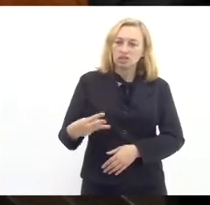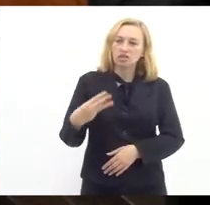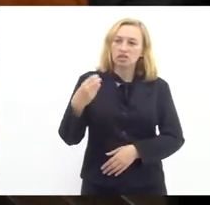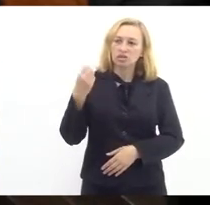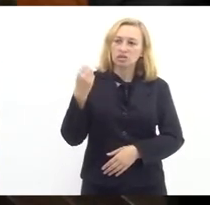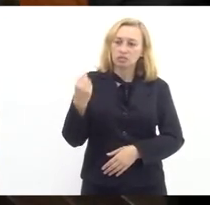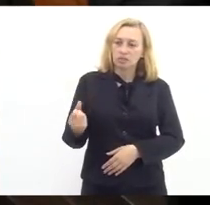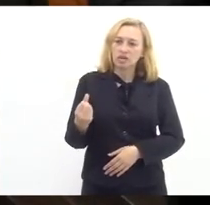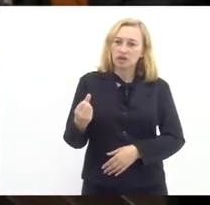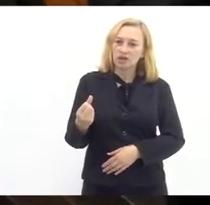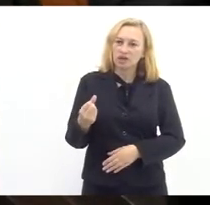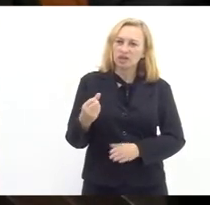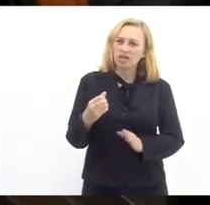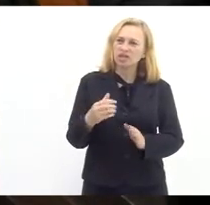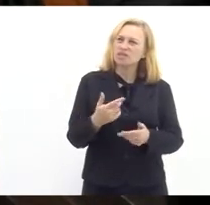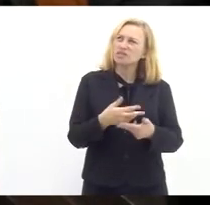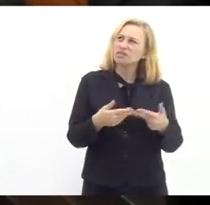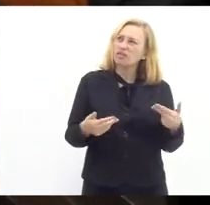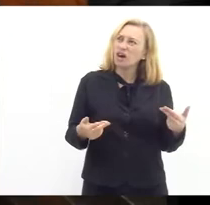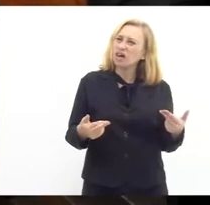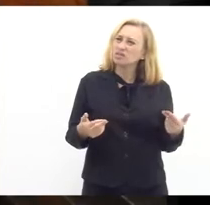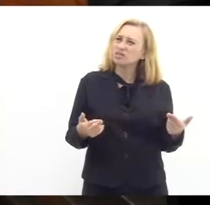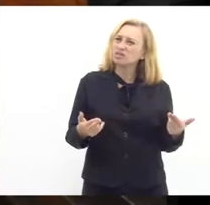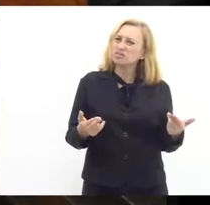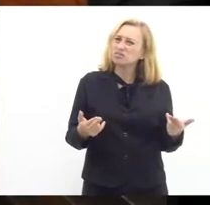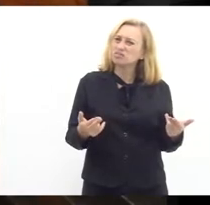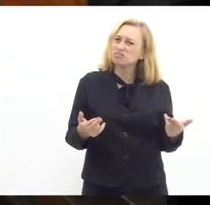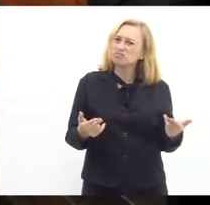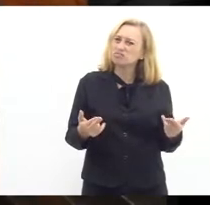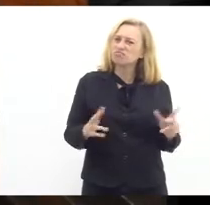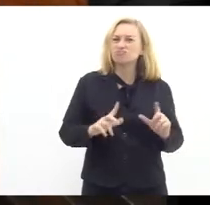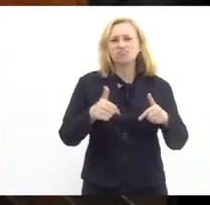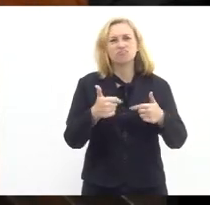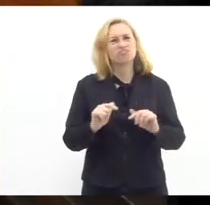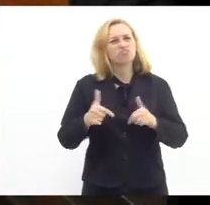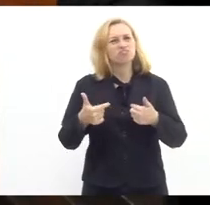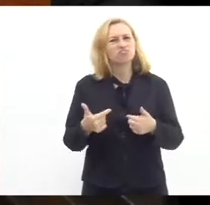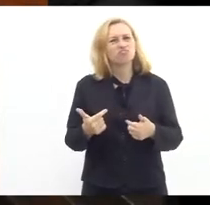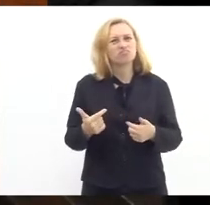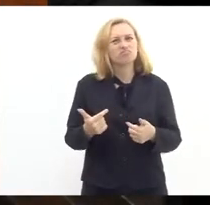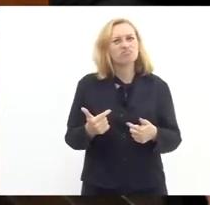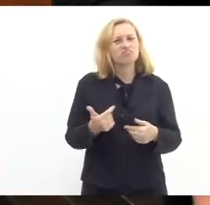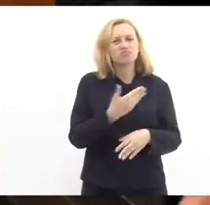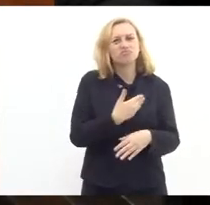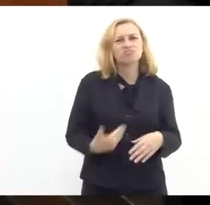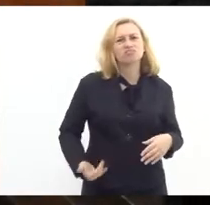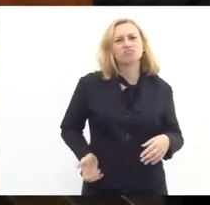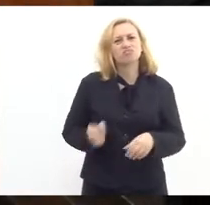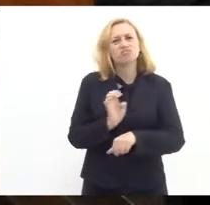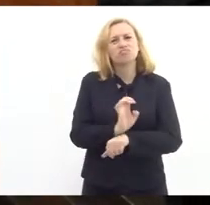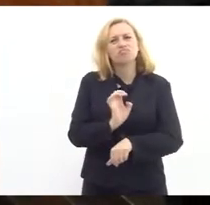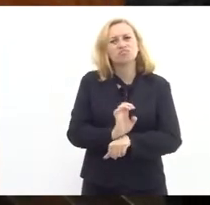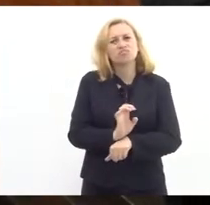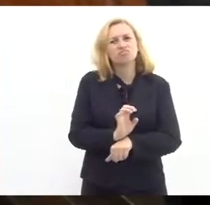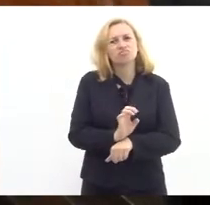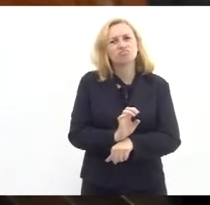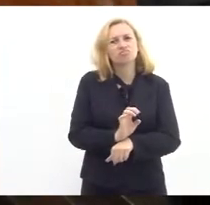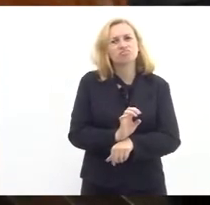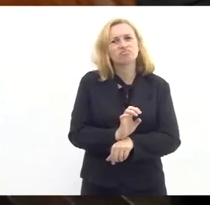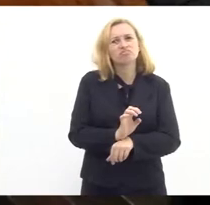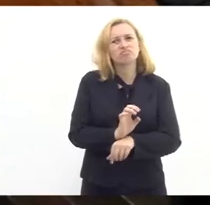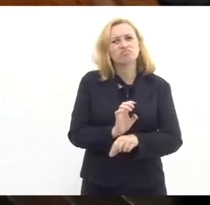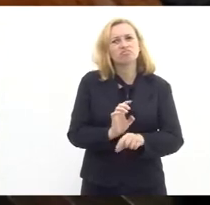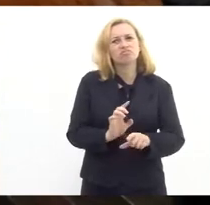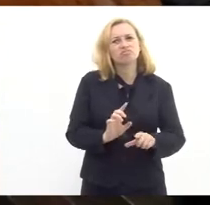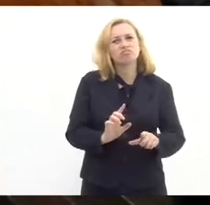suspendeu... teve uma série de ações feitas pelo Governo do Estado para poder mitigar os